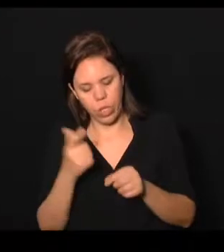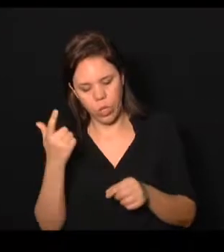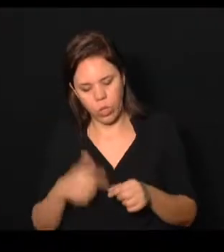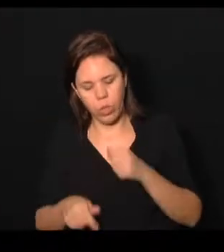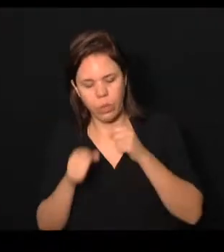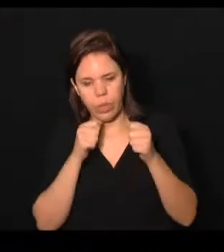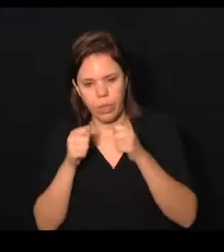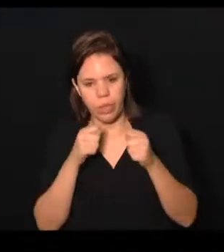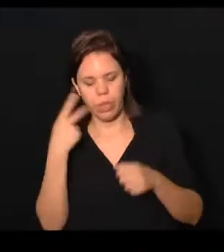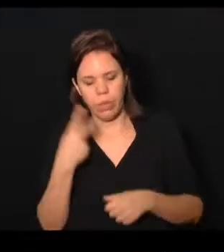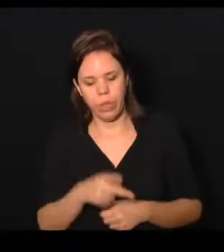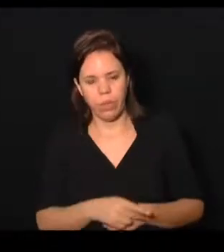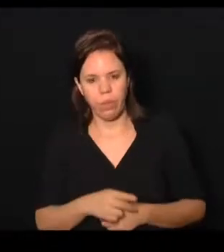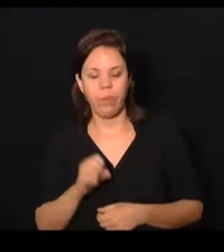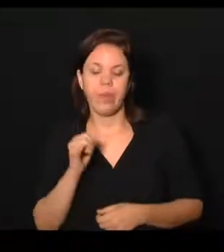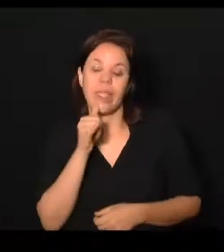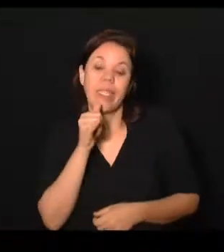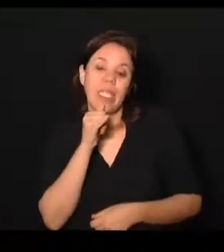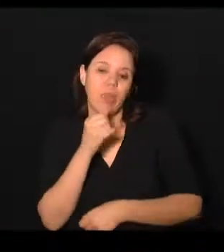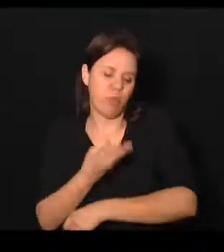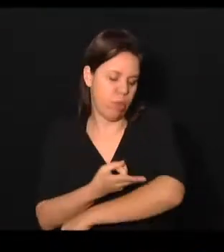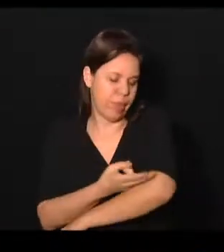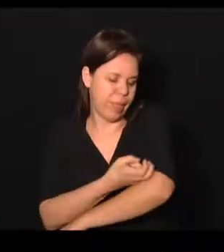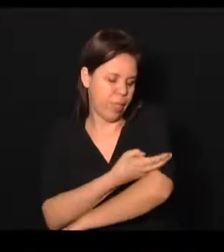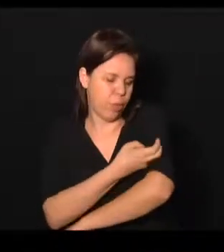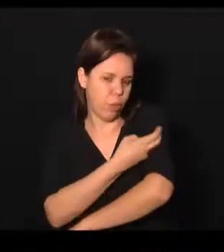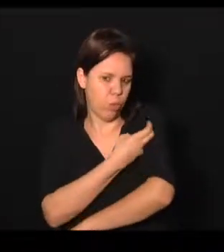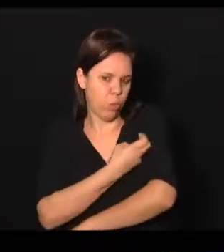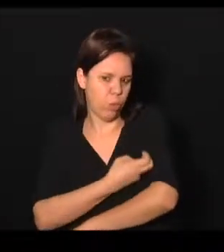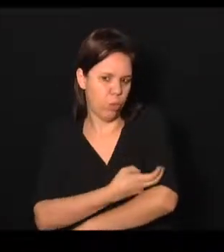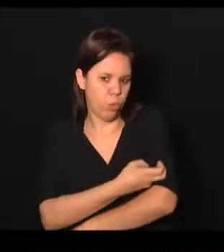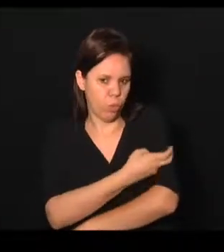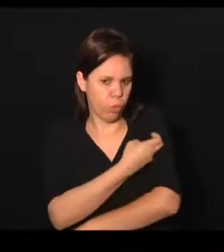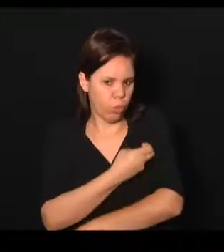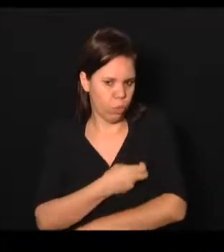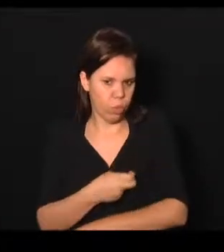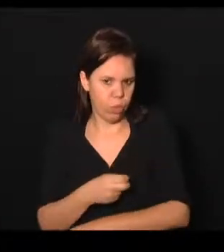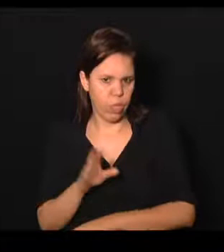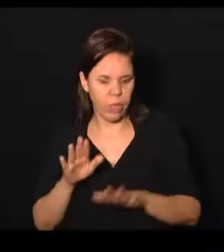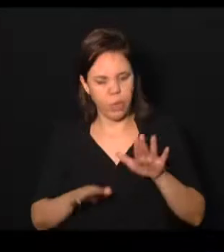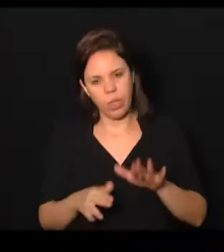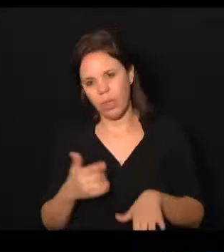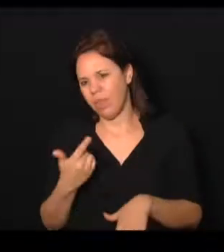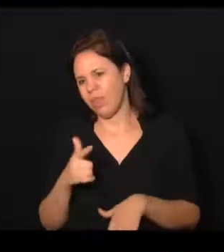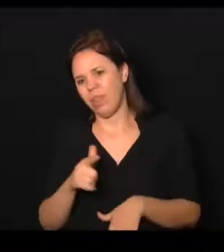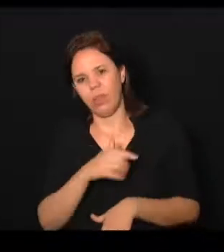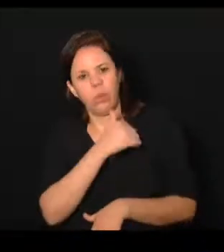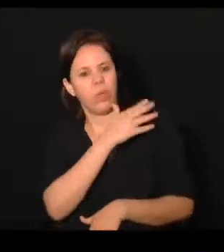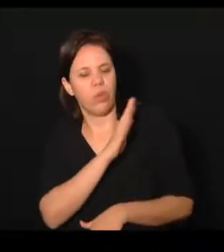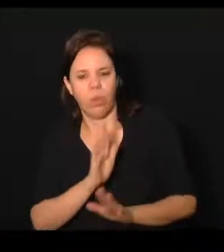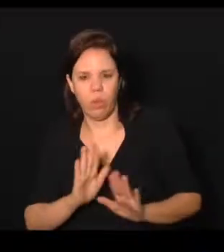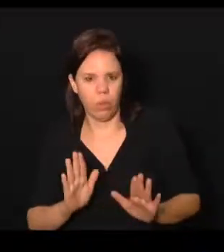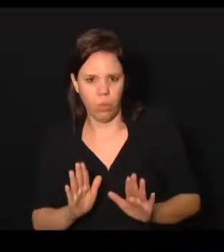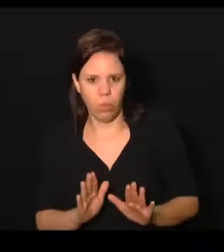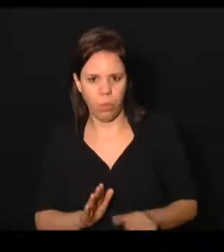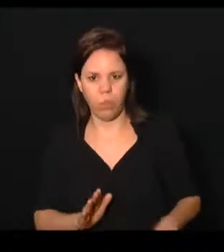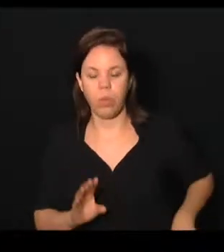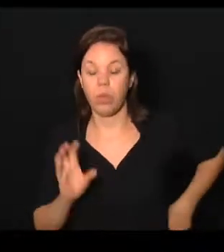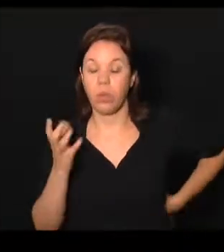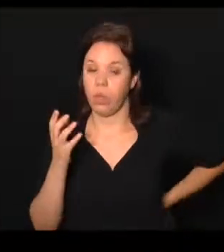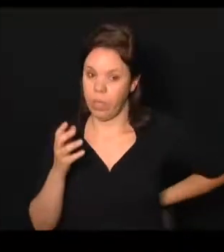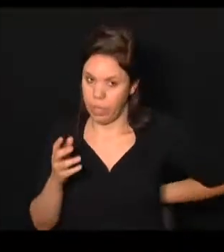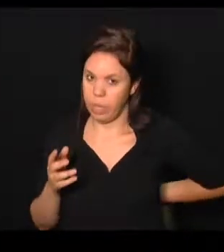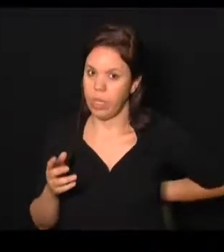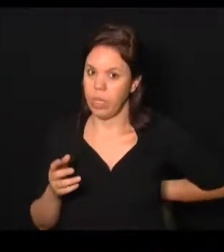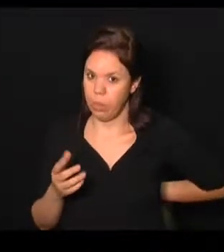você. No caso de tatuagem, por exemplo, né, que as pessoas às vezes falam que é preconceito, não é uma questão de preconceito. Acontece